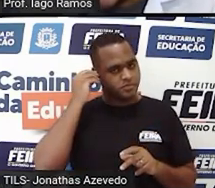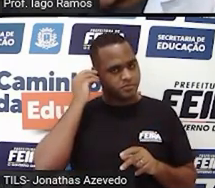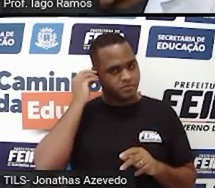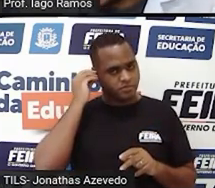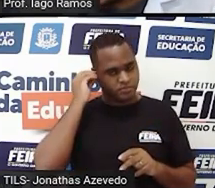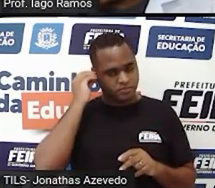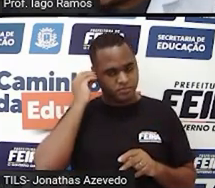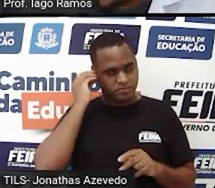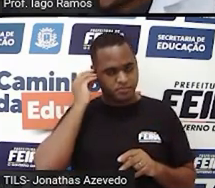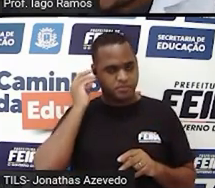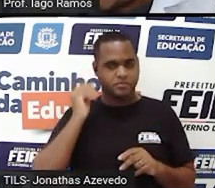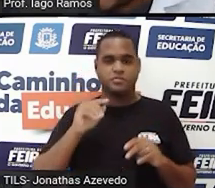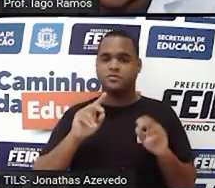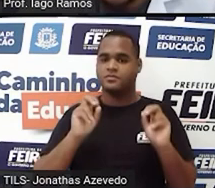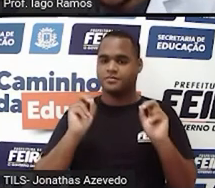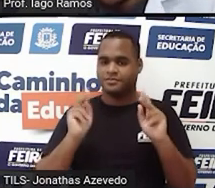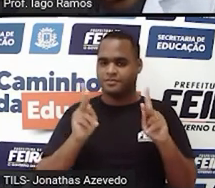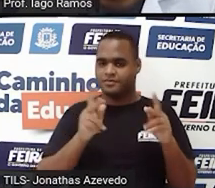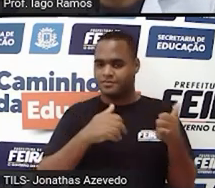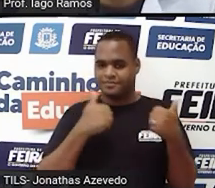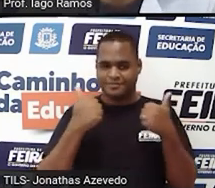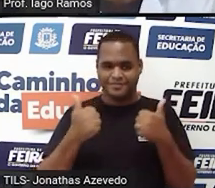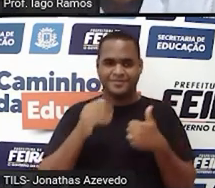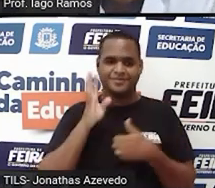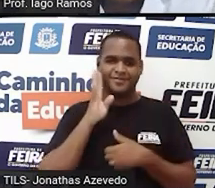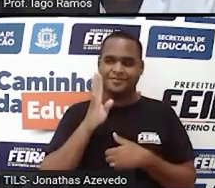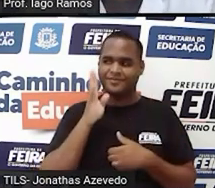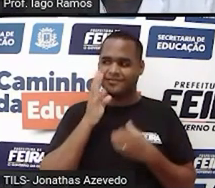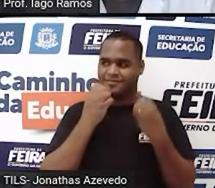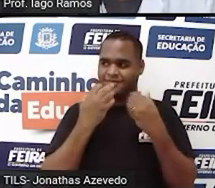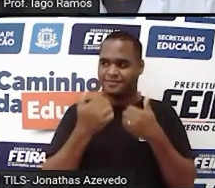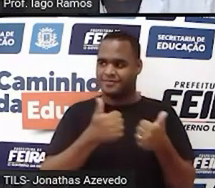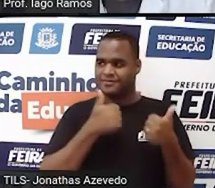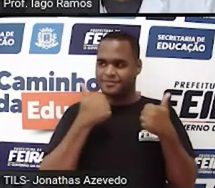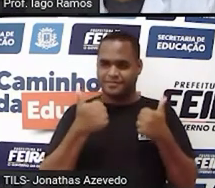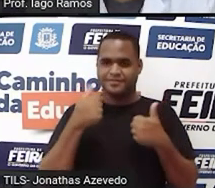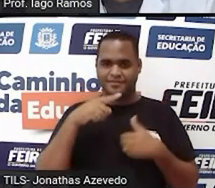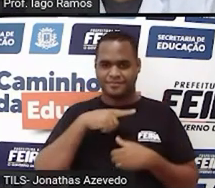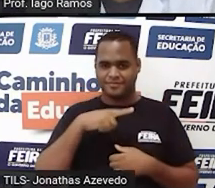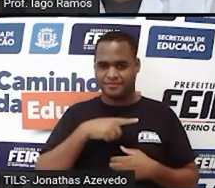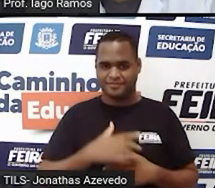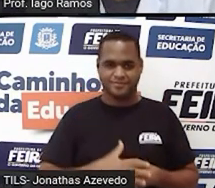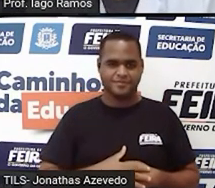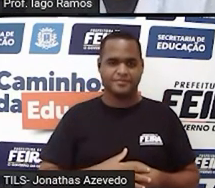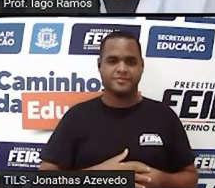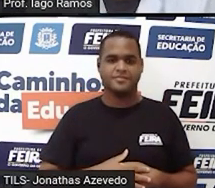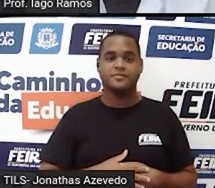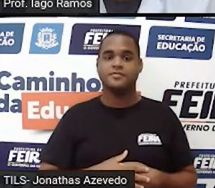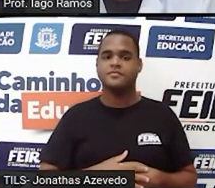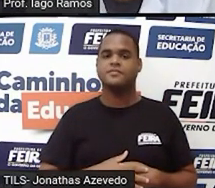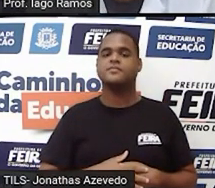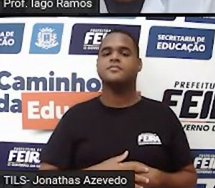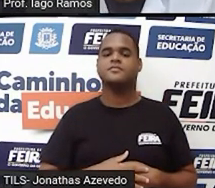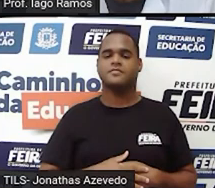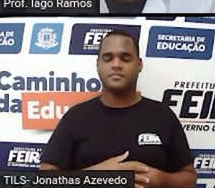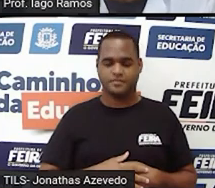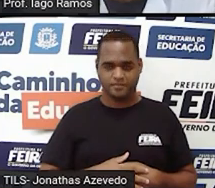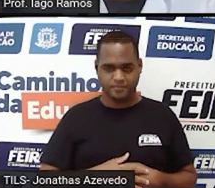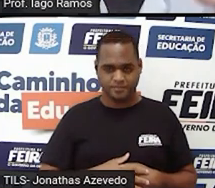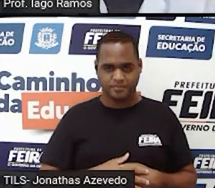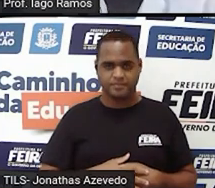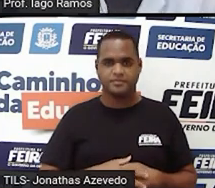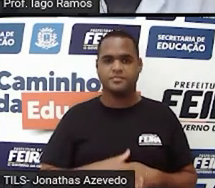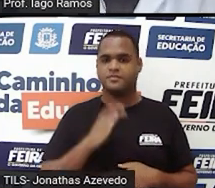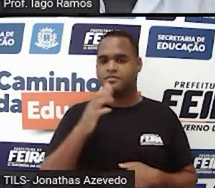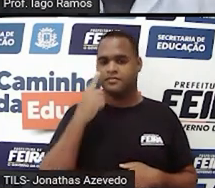bacana bom então é isso aí mas né